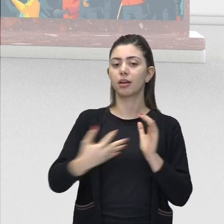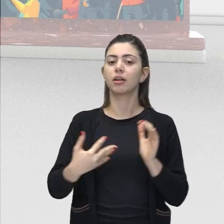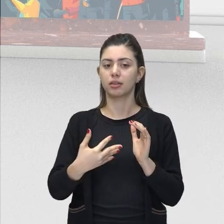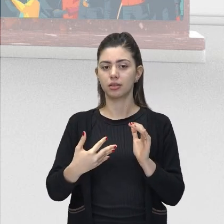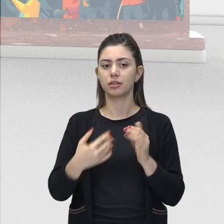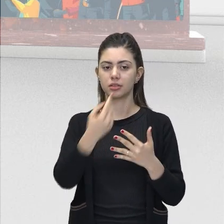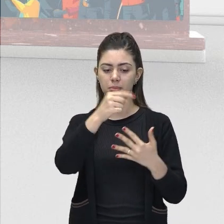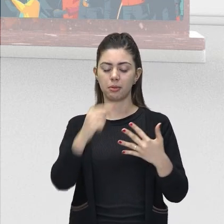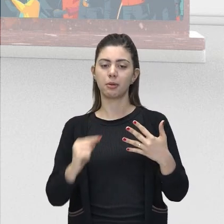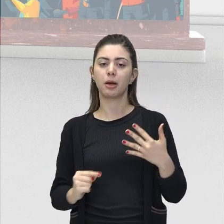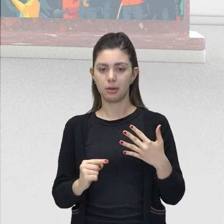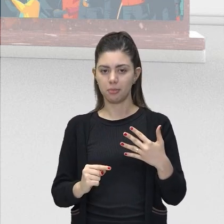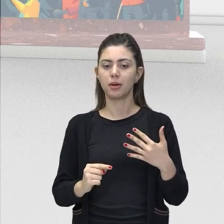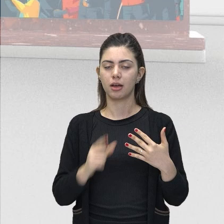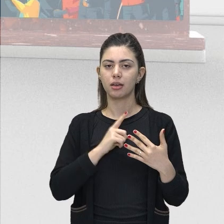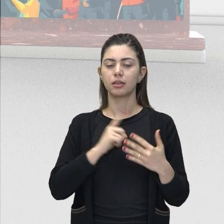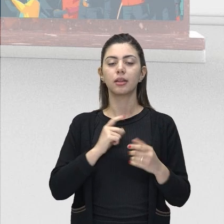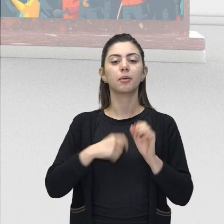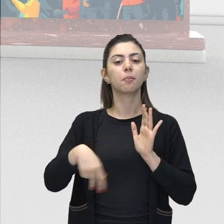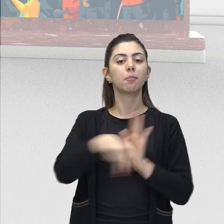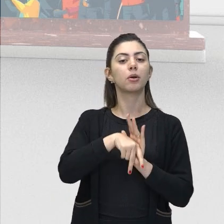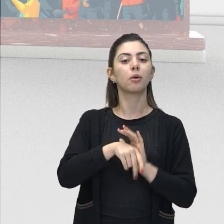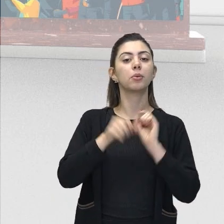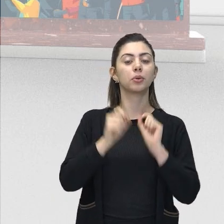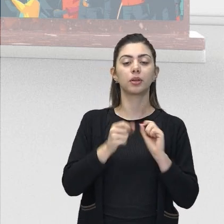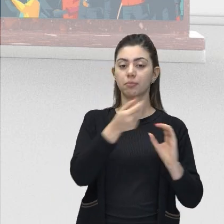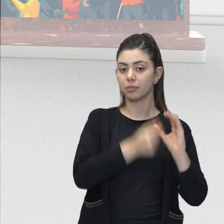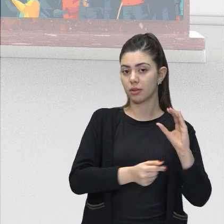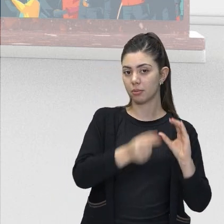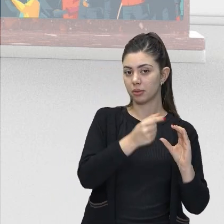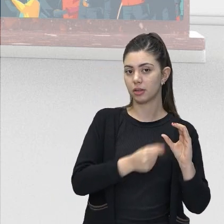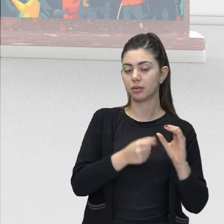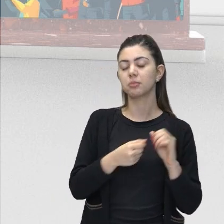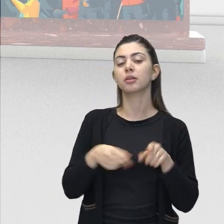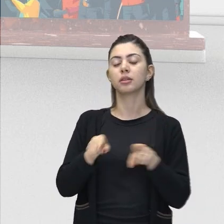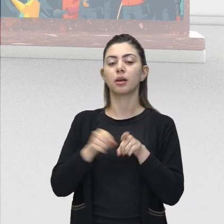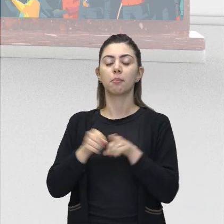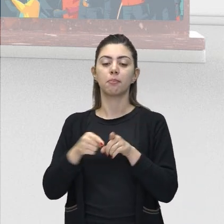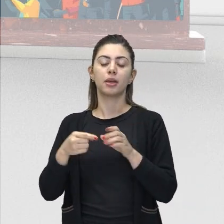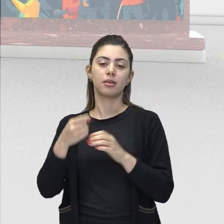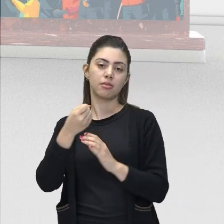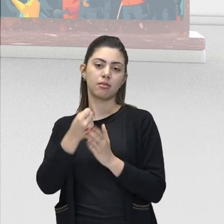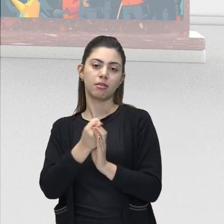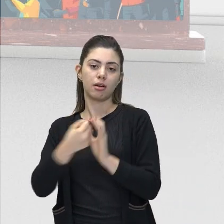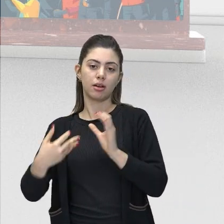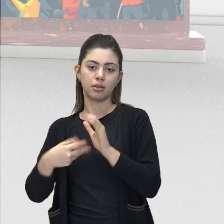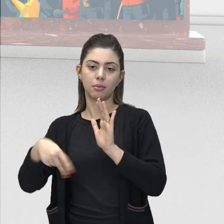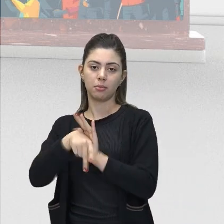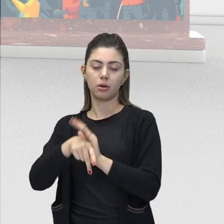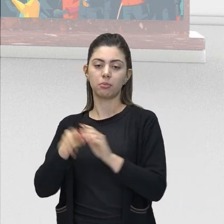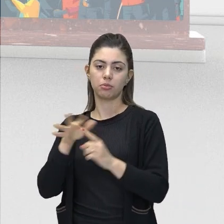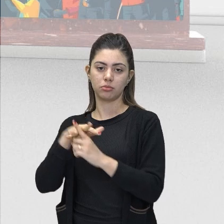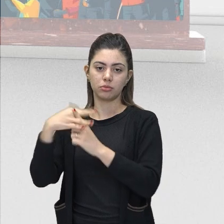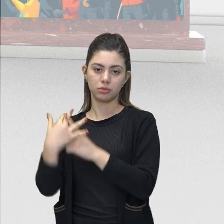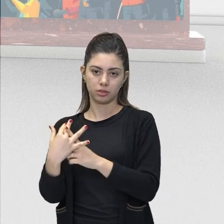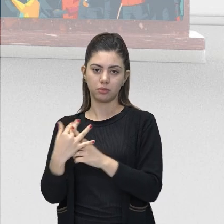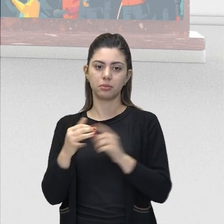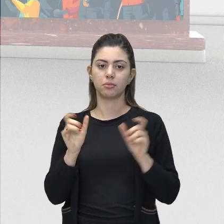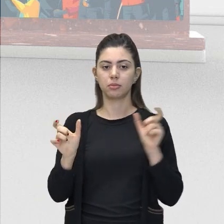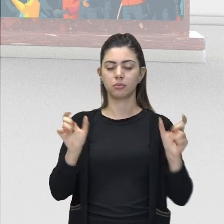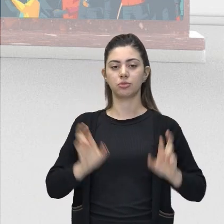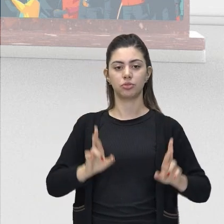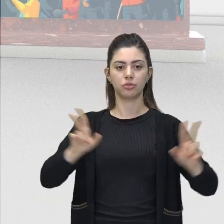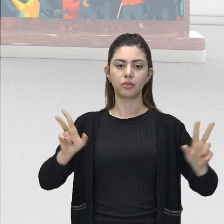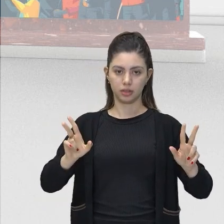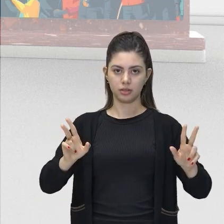na realidade, as principais características do capitalismo e as principais características do socialismo, tá? A gente vai fazer uma espécie de